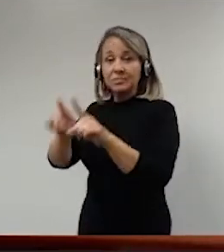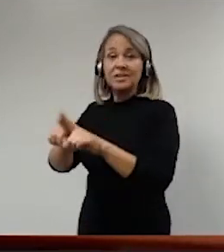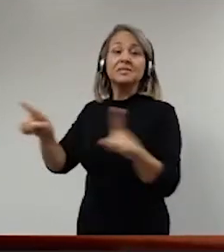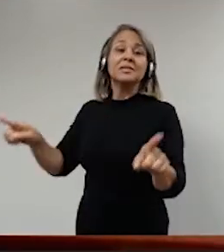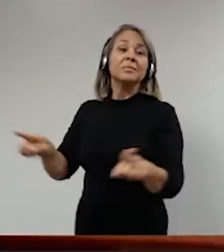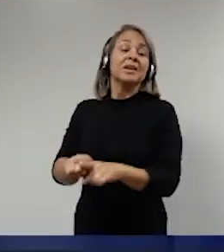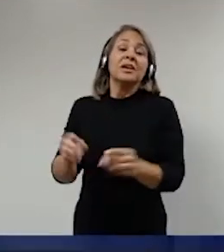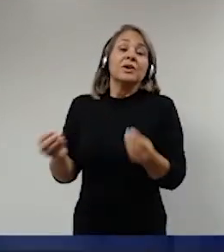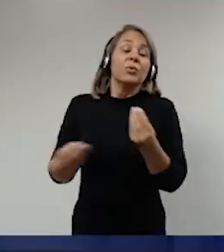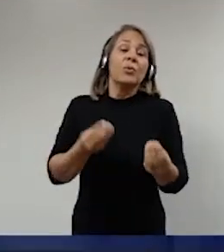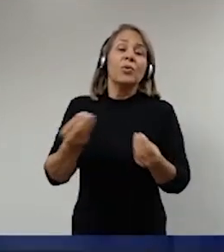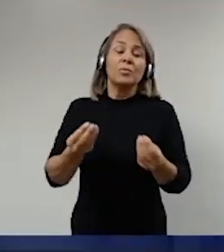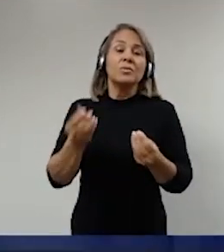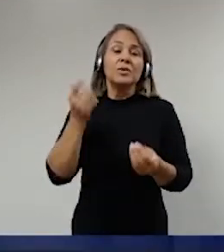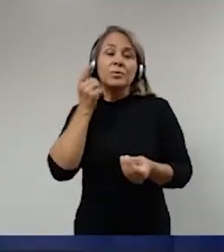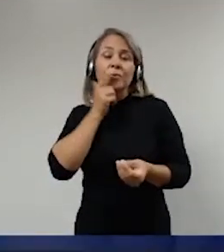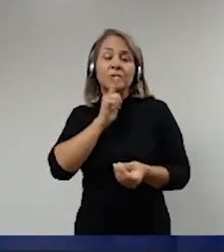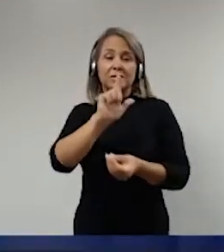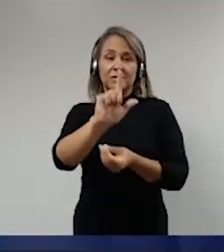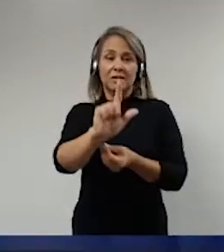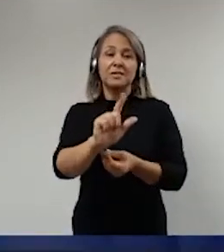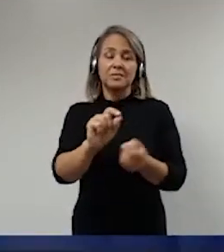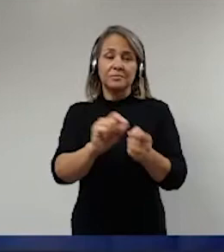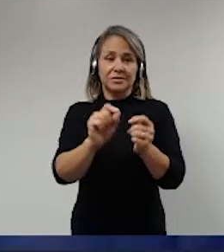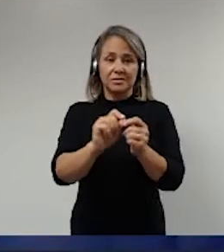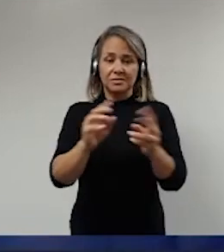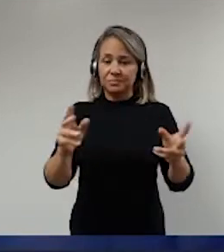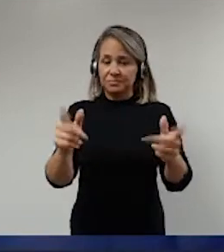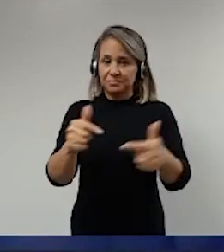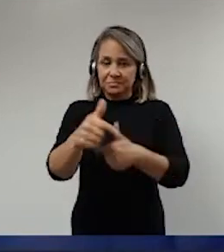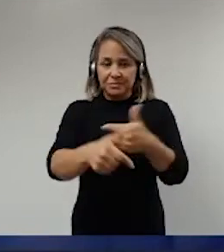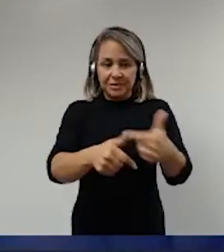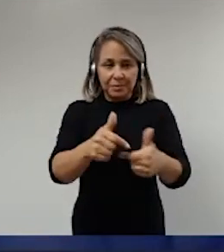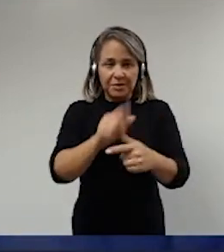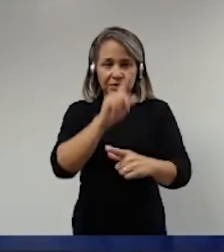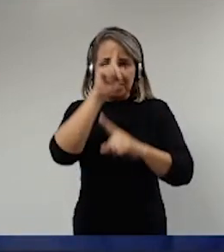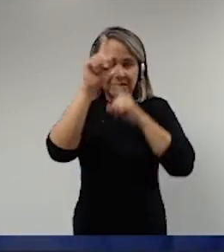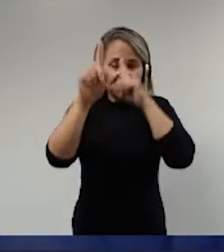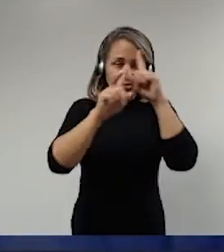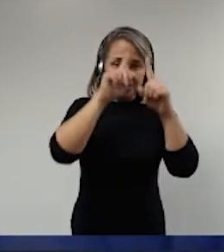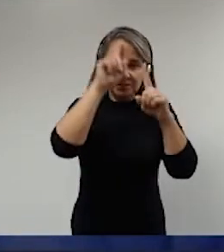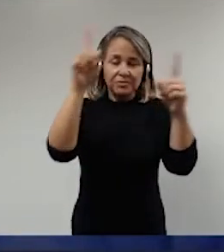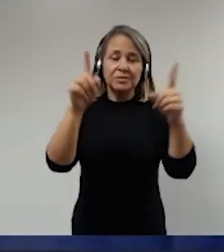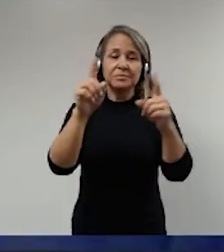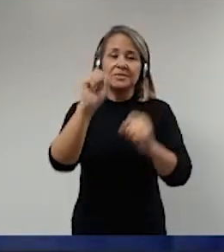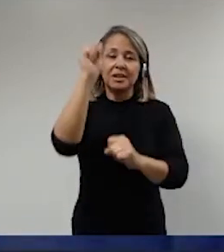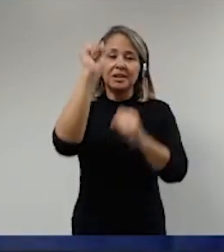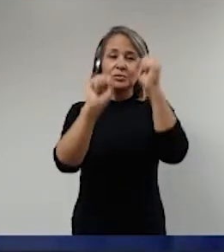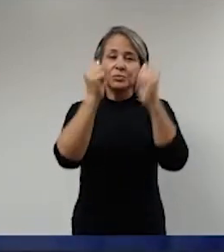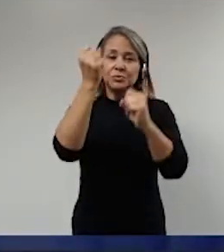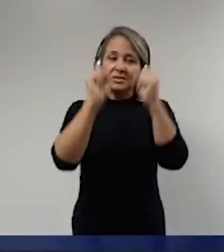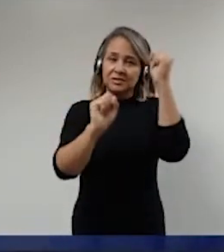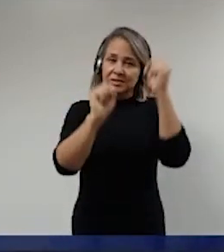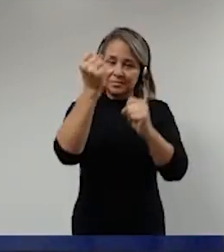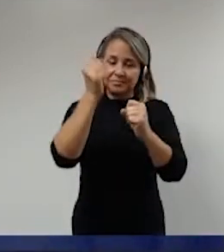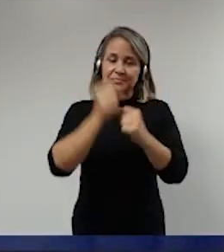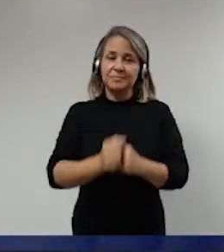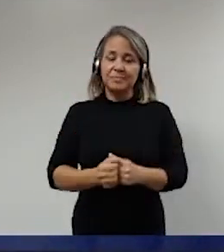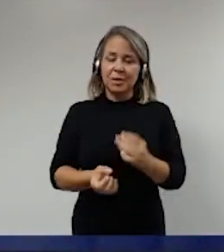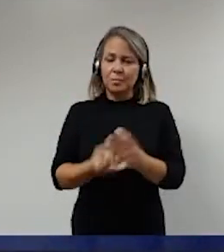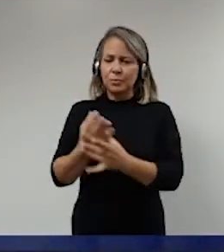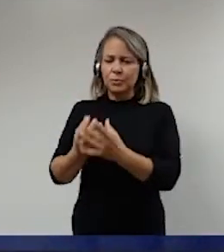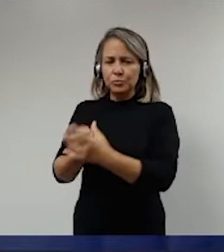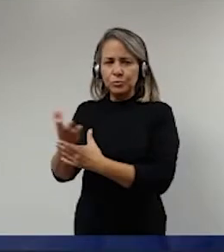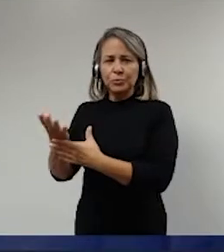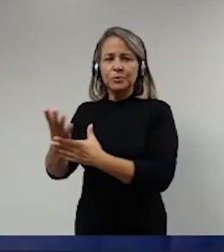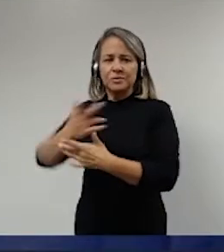os meios de produção, toda a cadeia criativa da indústria criativa, a cadeia, né, de produtores,